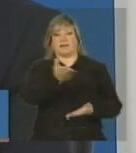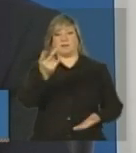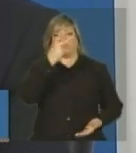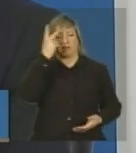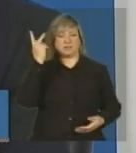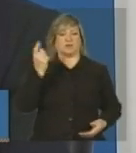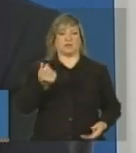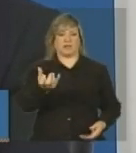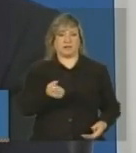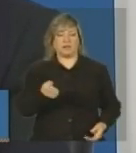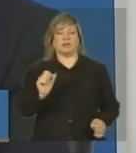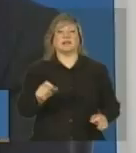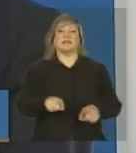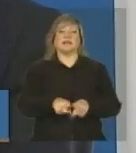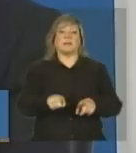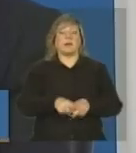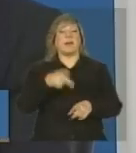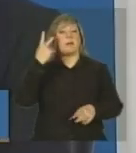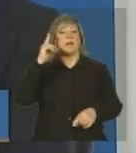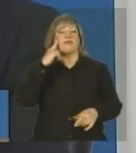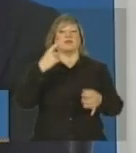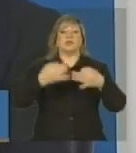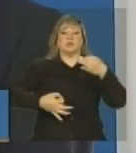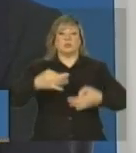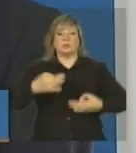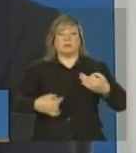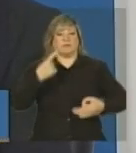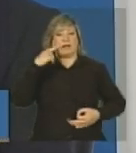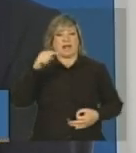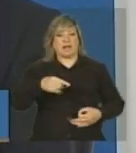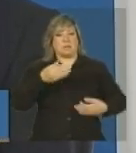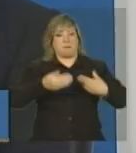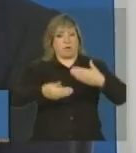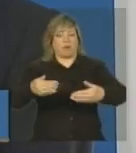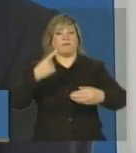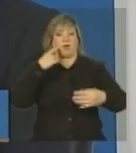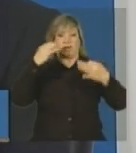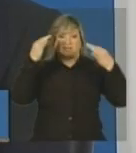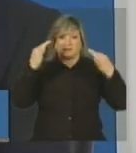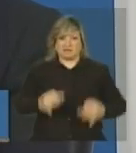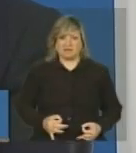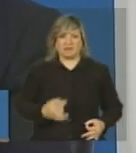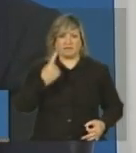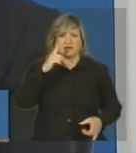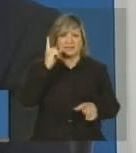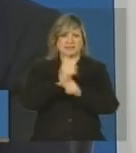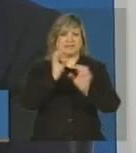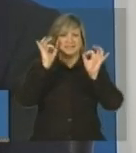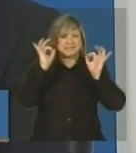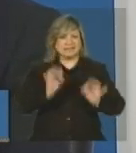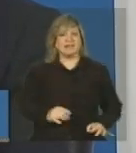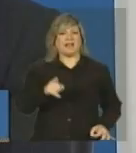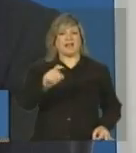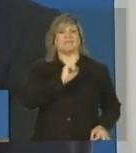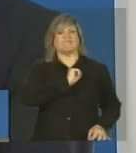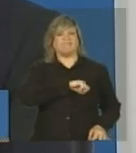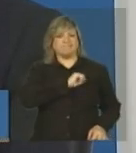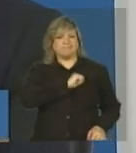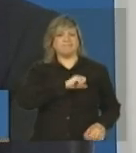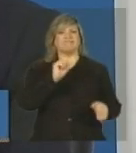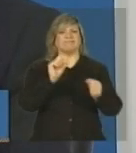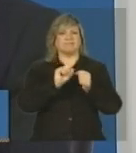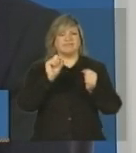beneficiário, para então julgar o processo e confirmando que houve ato de má fé para recebimento do